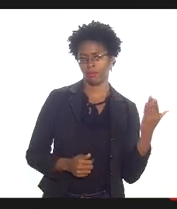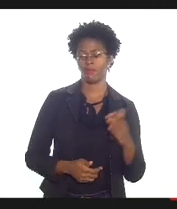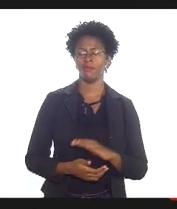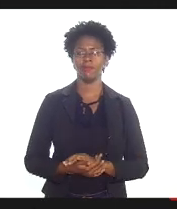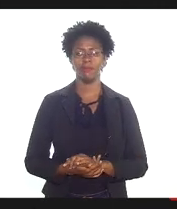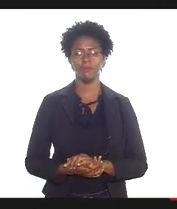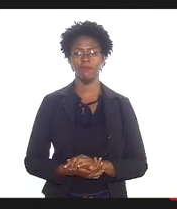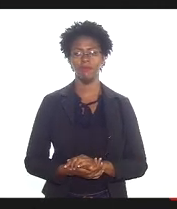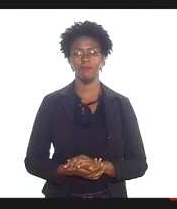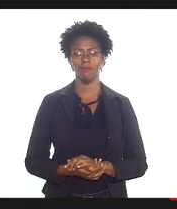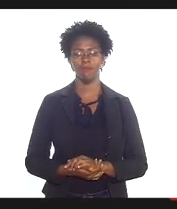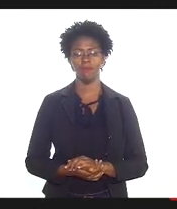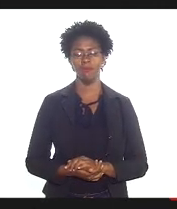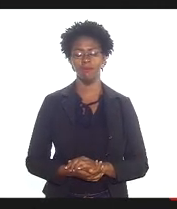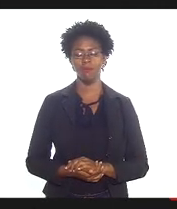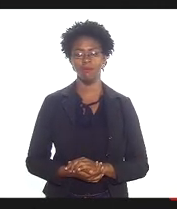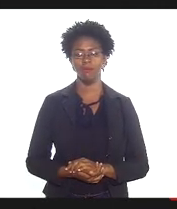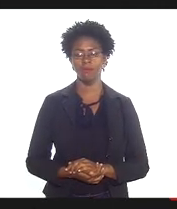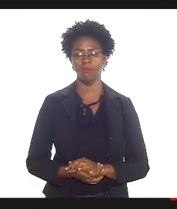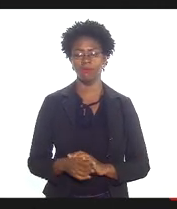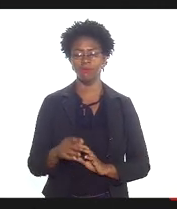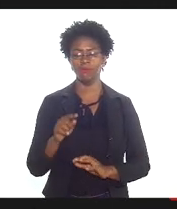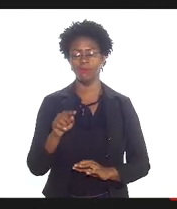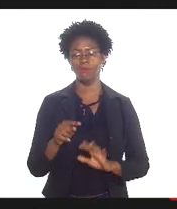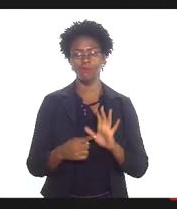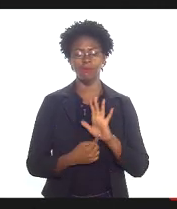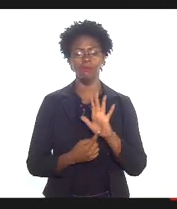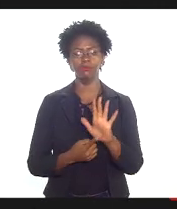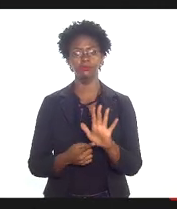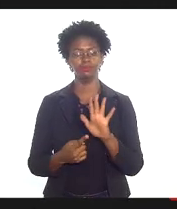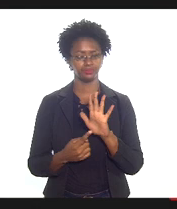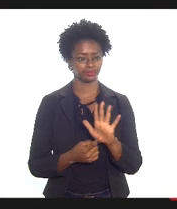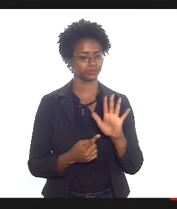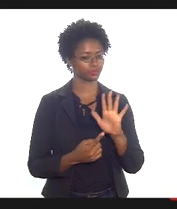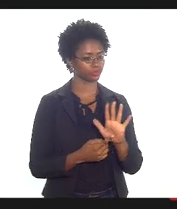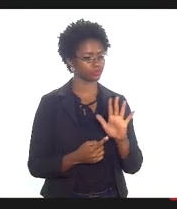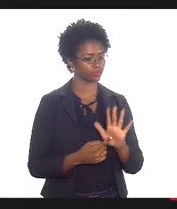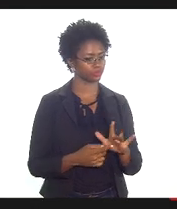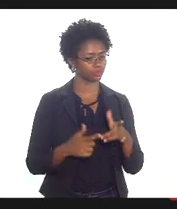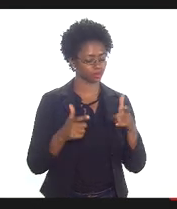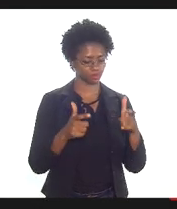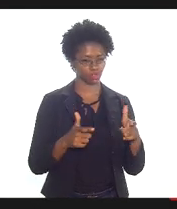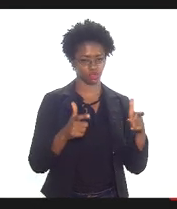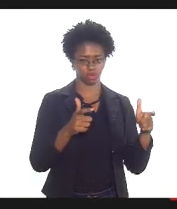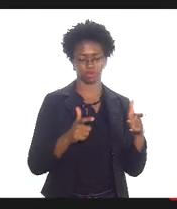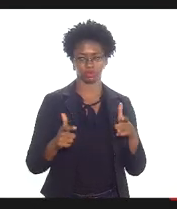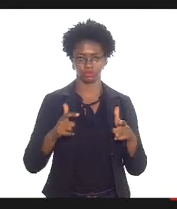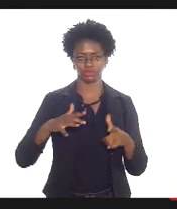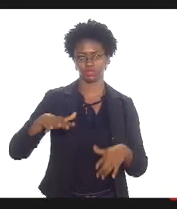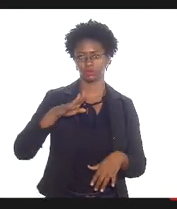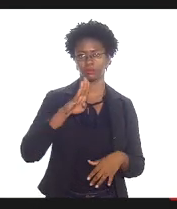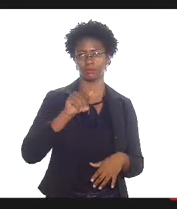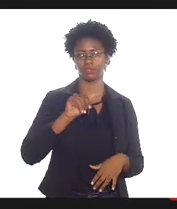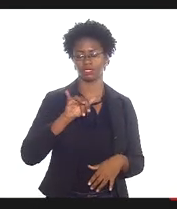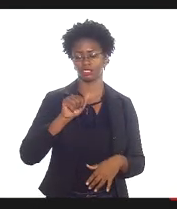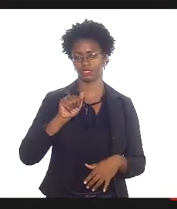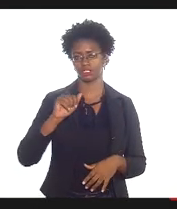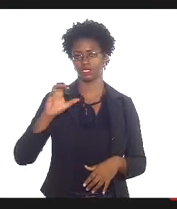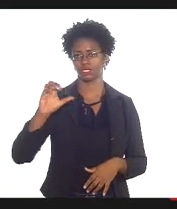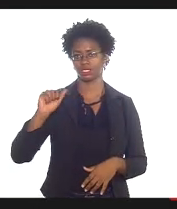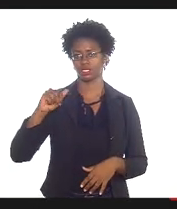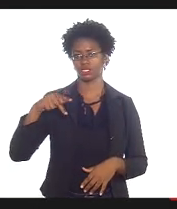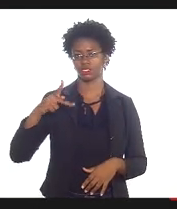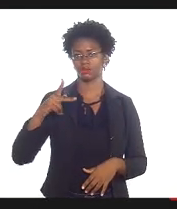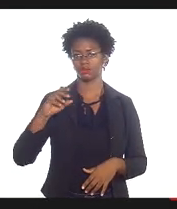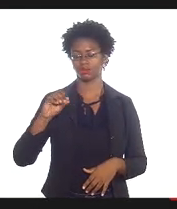tá certo? Ele está mostrando aí os campos da bacia de Campos, tá certo? Deixa eu ver se eu consigo. Vocês estão